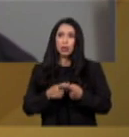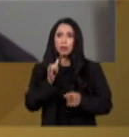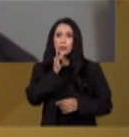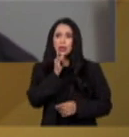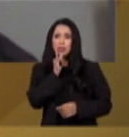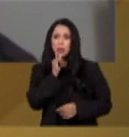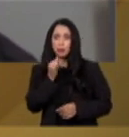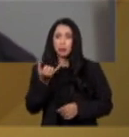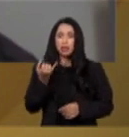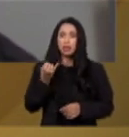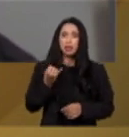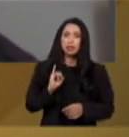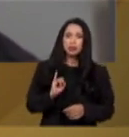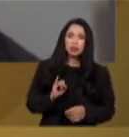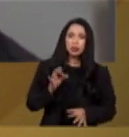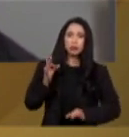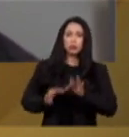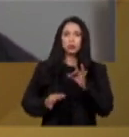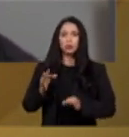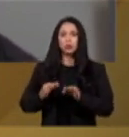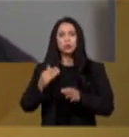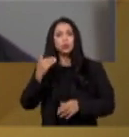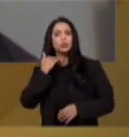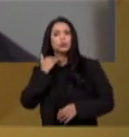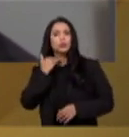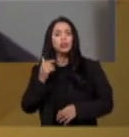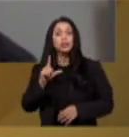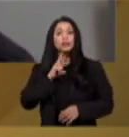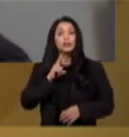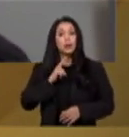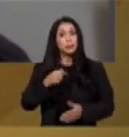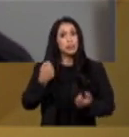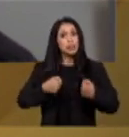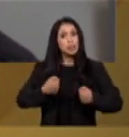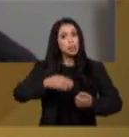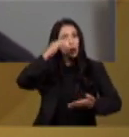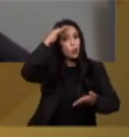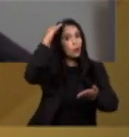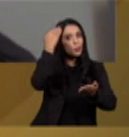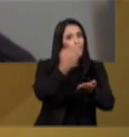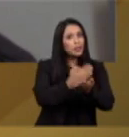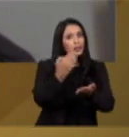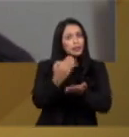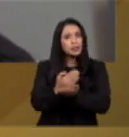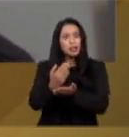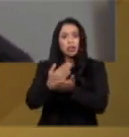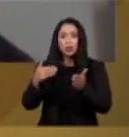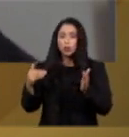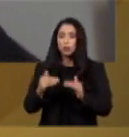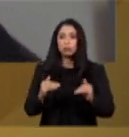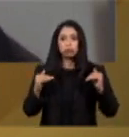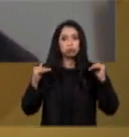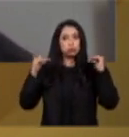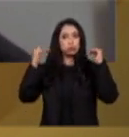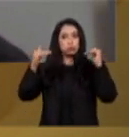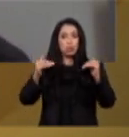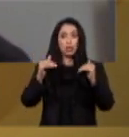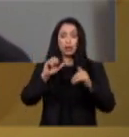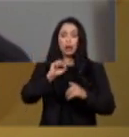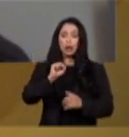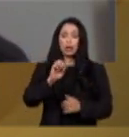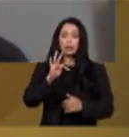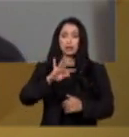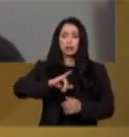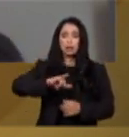assim, uma judicialização excessiva, os juízes devem obedecer os enunciados superiores do STJ em